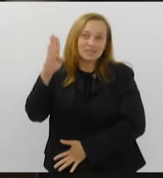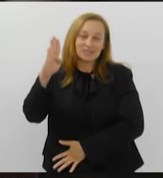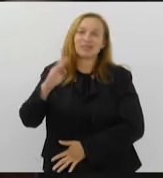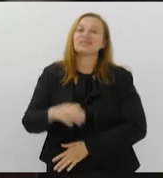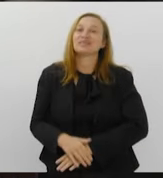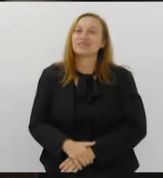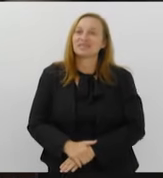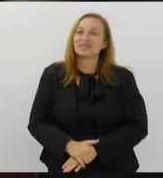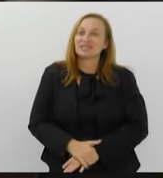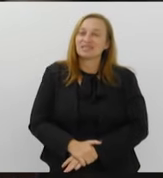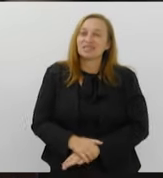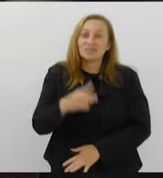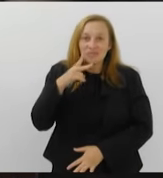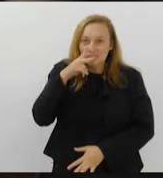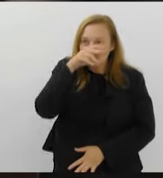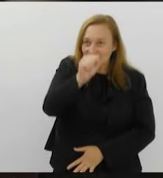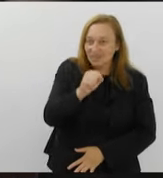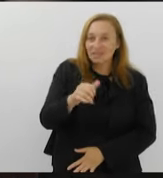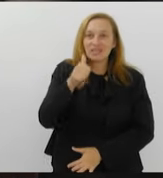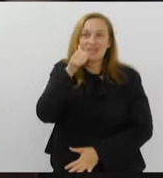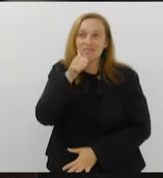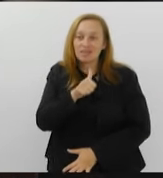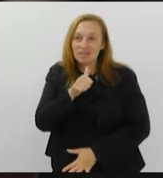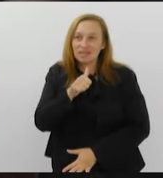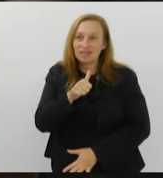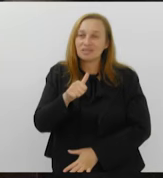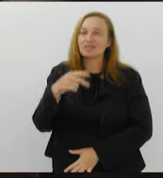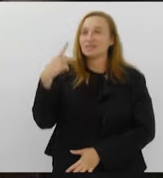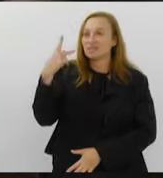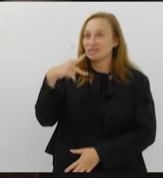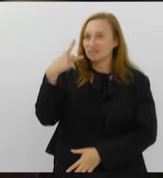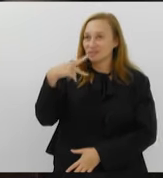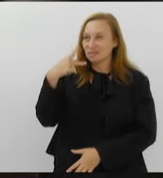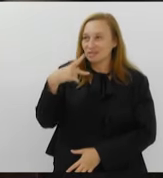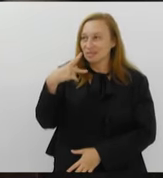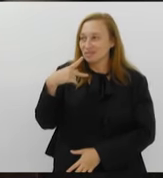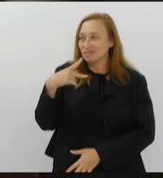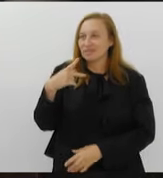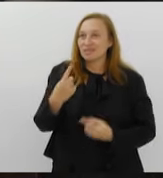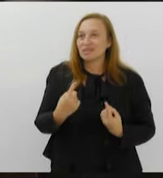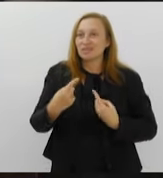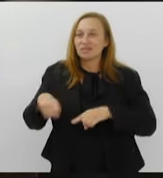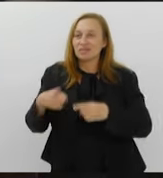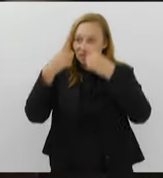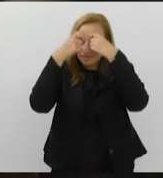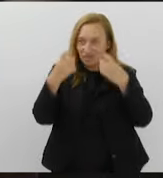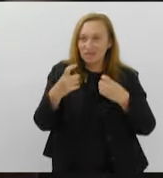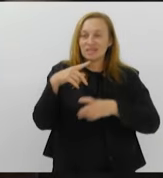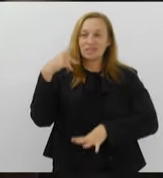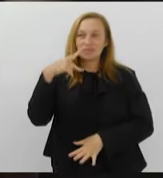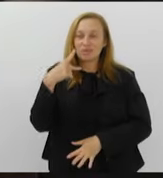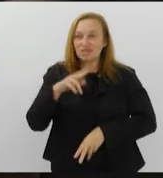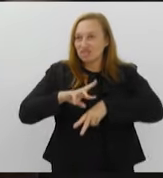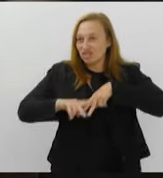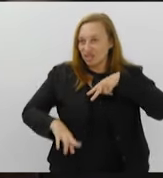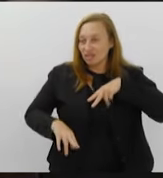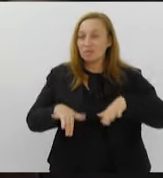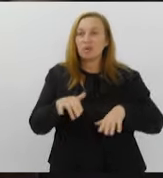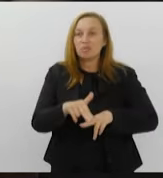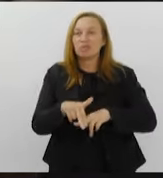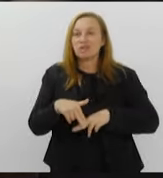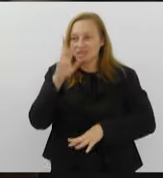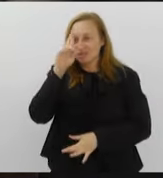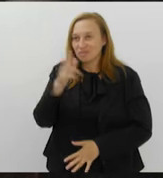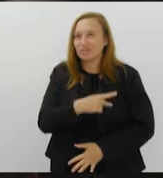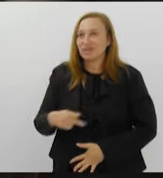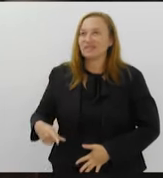perpassa o fortalecimento das mulheres no parlamento e o combate à violência política de gênero. Por isso,